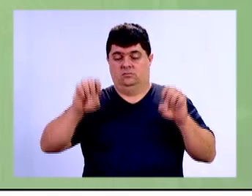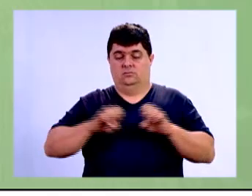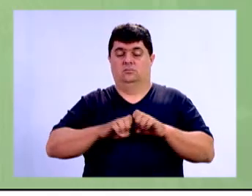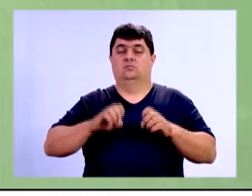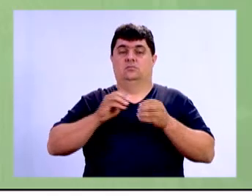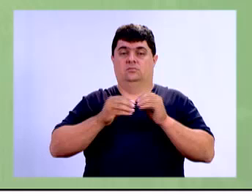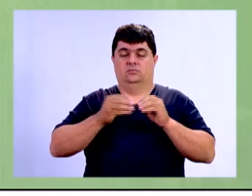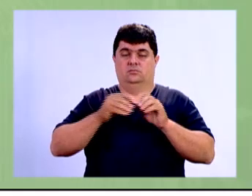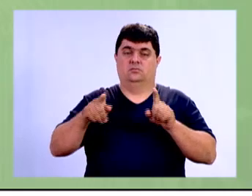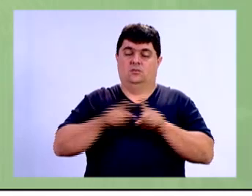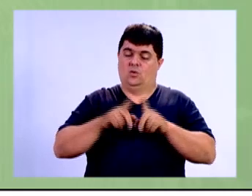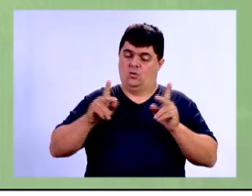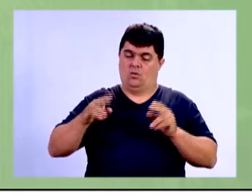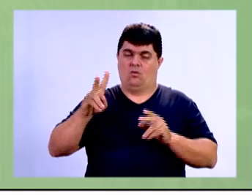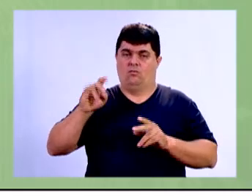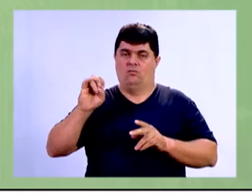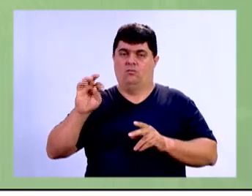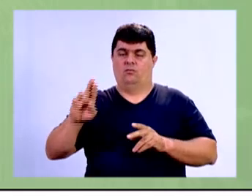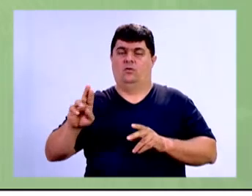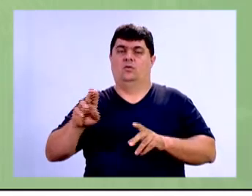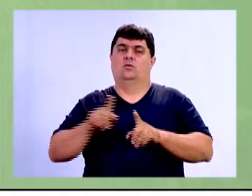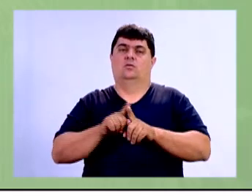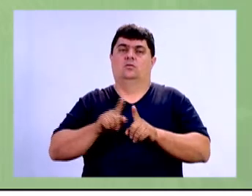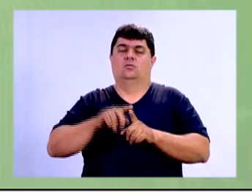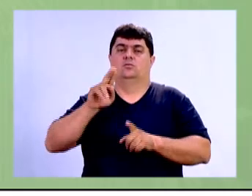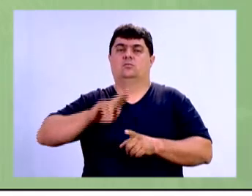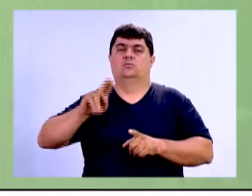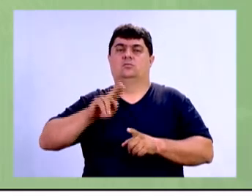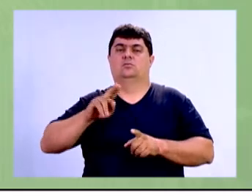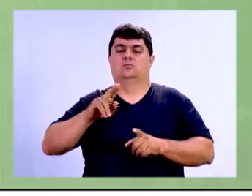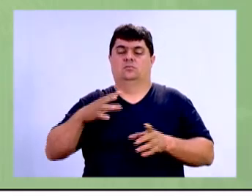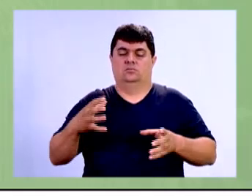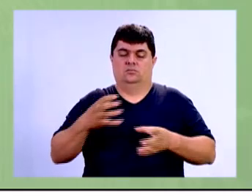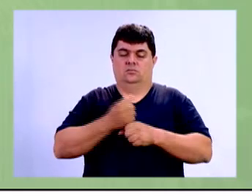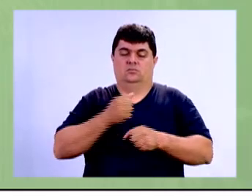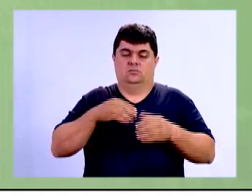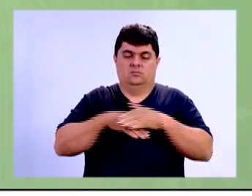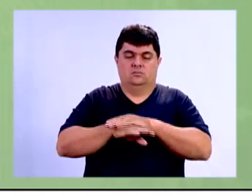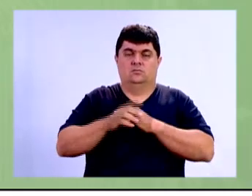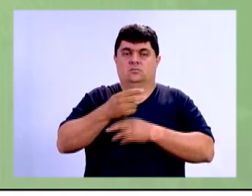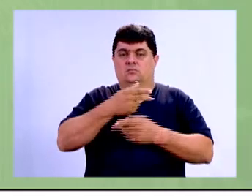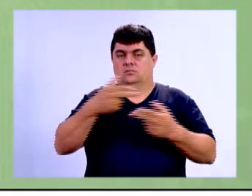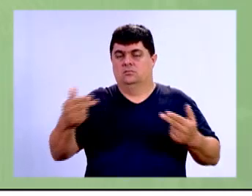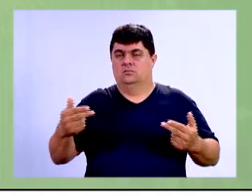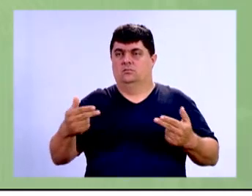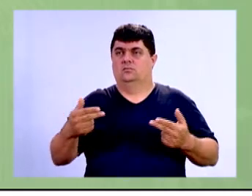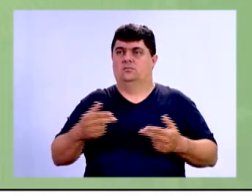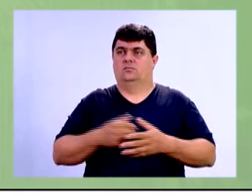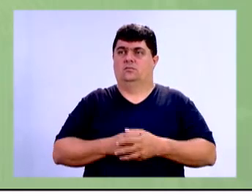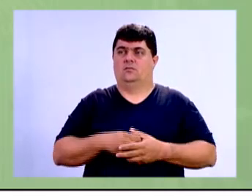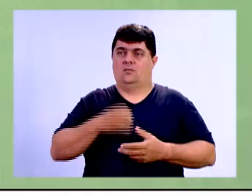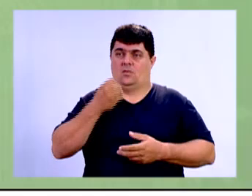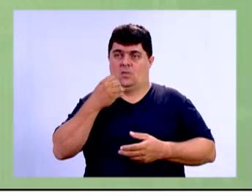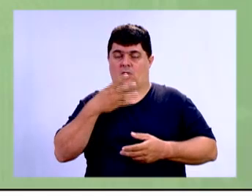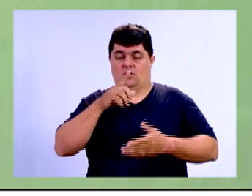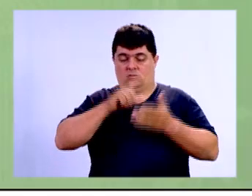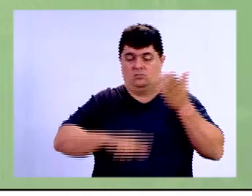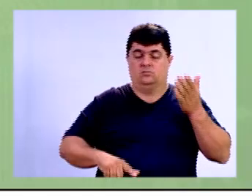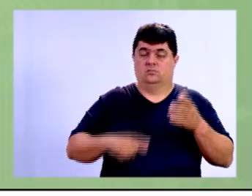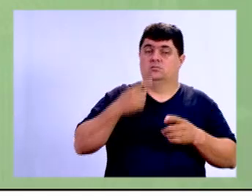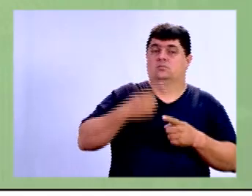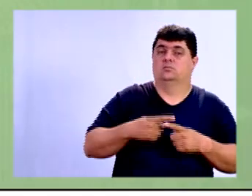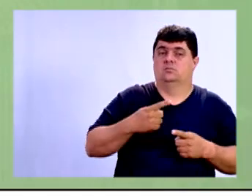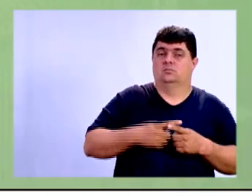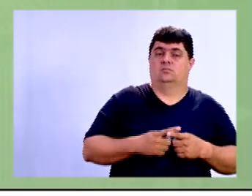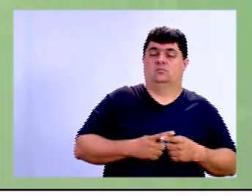também, assim como vetor é, que é utilizada para armazenar um conjunto de elementos. Perfeito. A vantagem de se utilizar